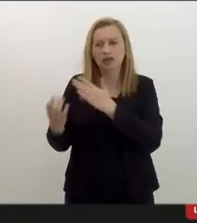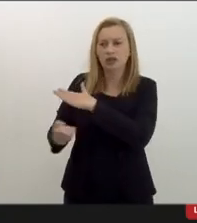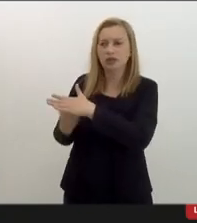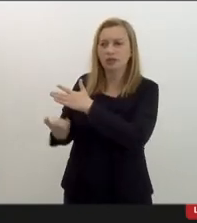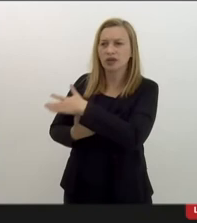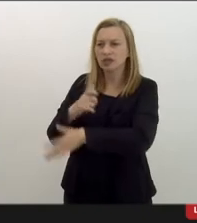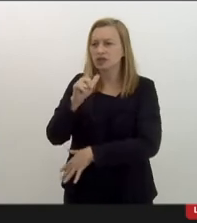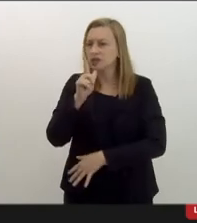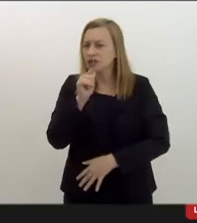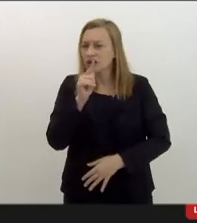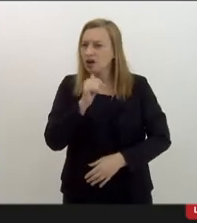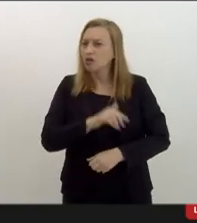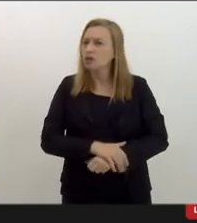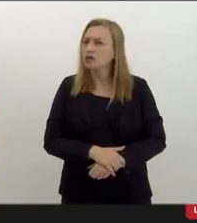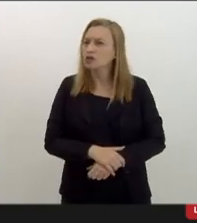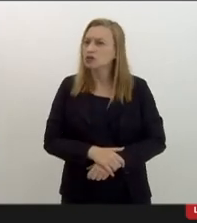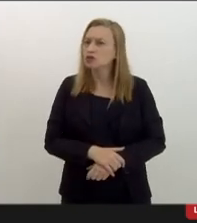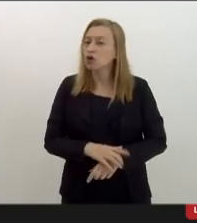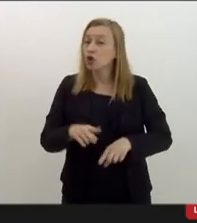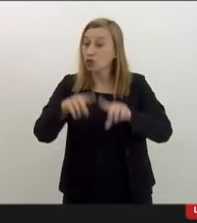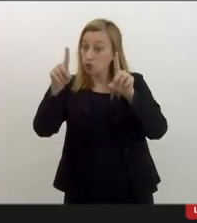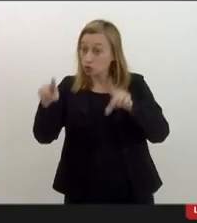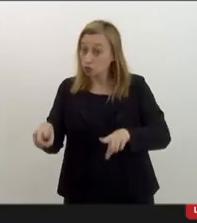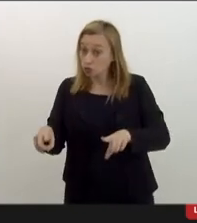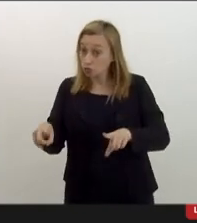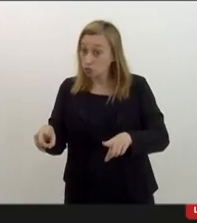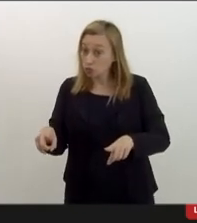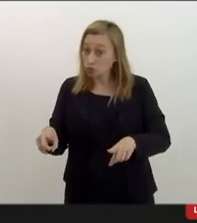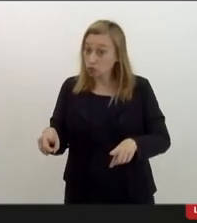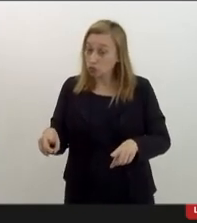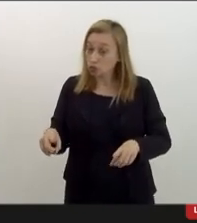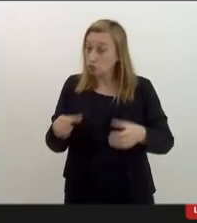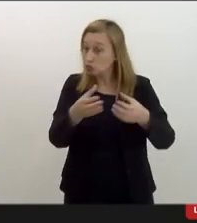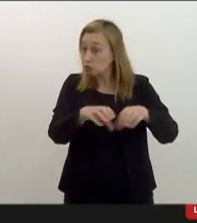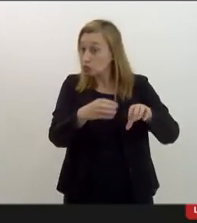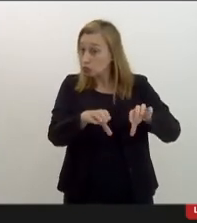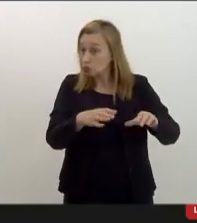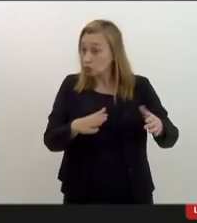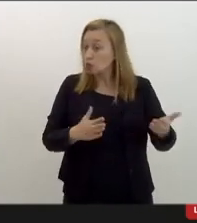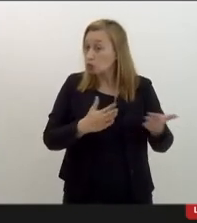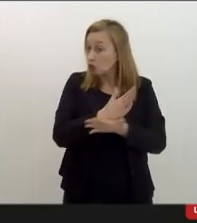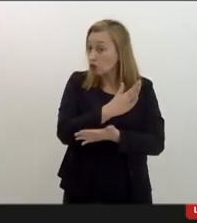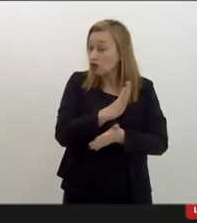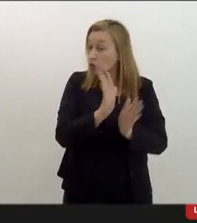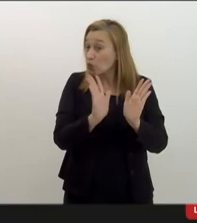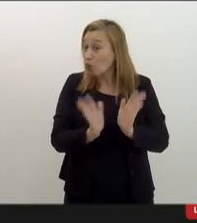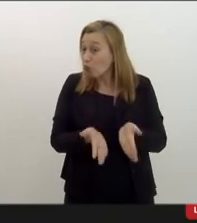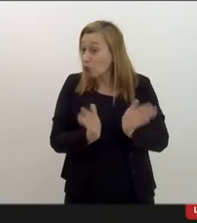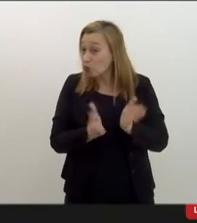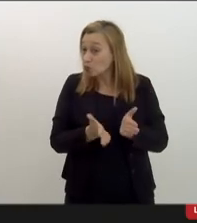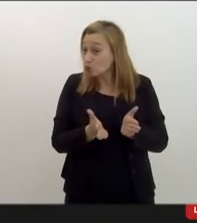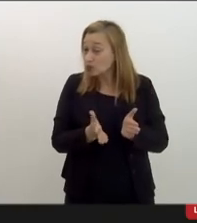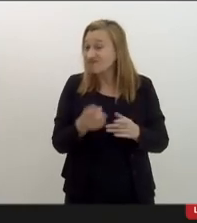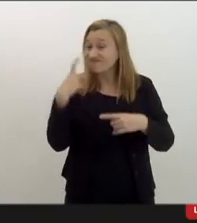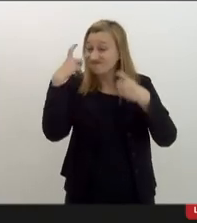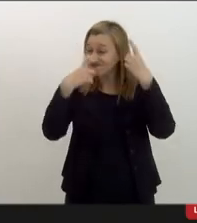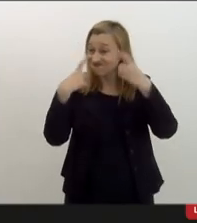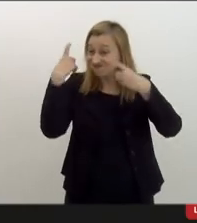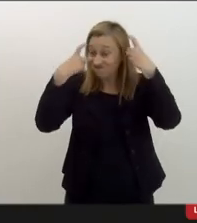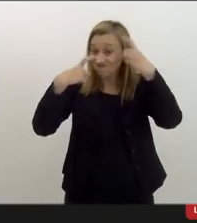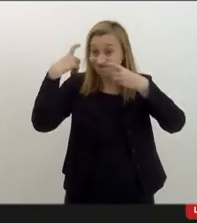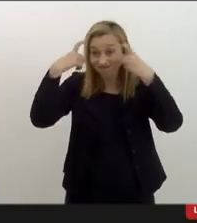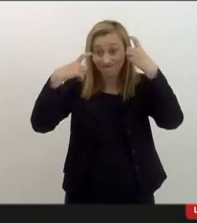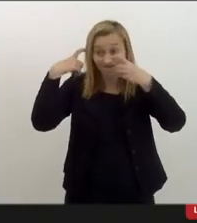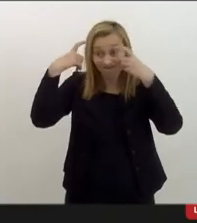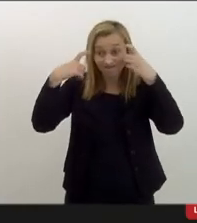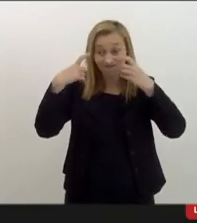CEDAE os funcionários que passaram concurso que hoje são muito preocupados